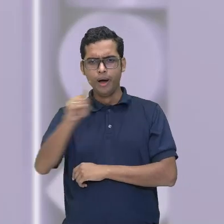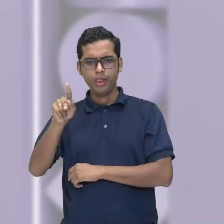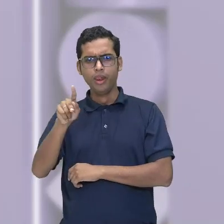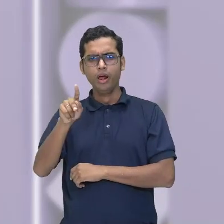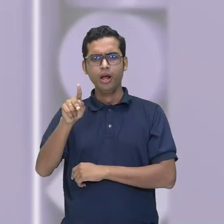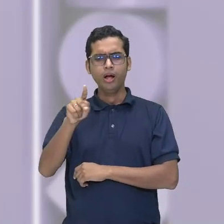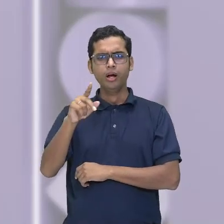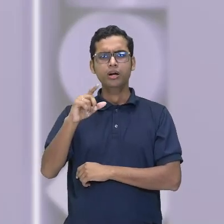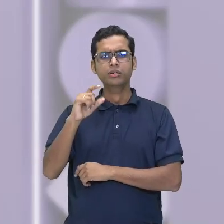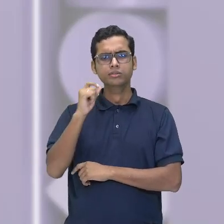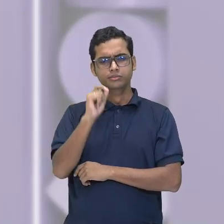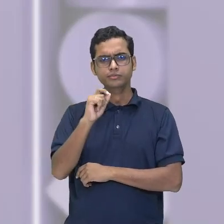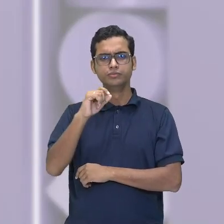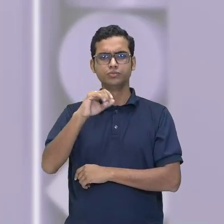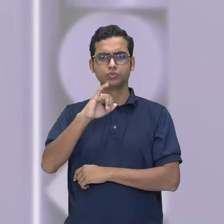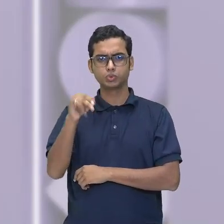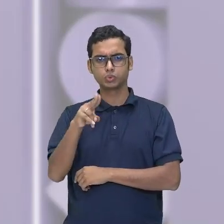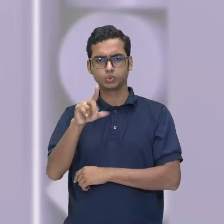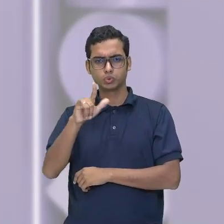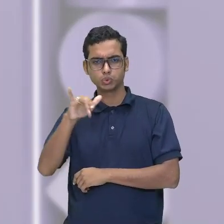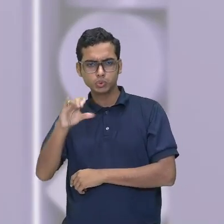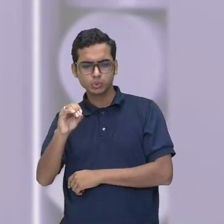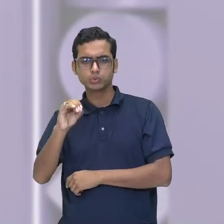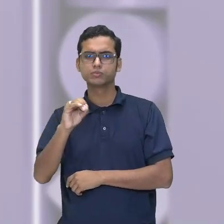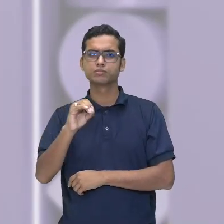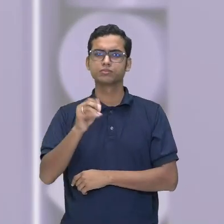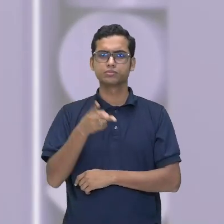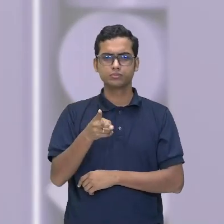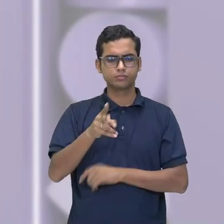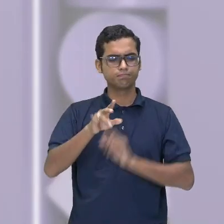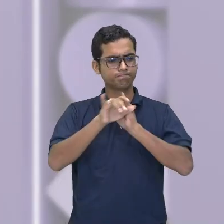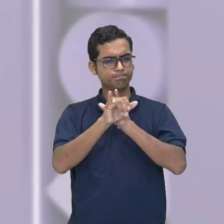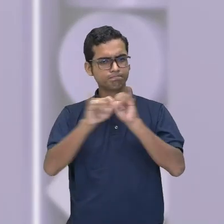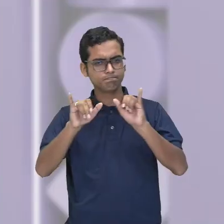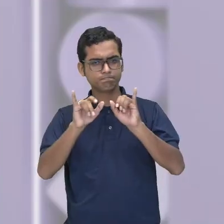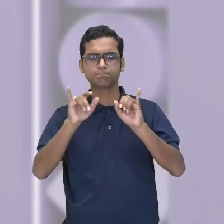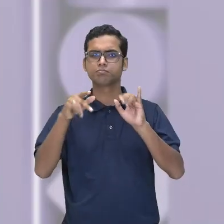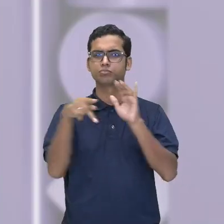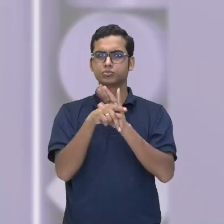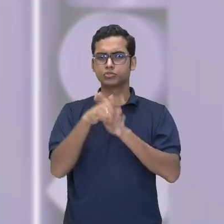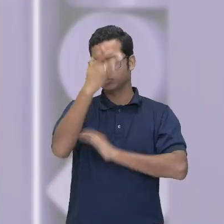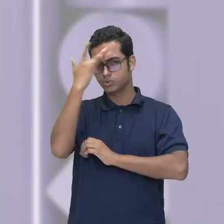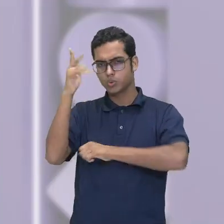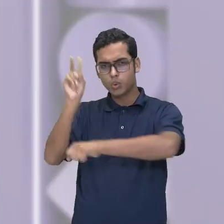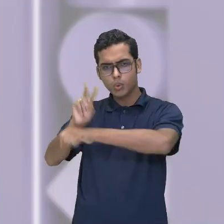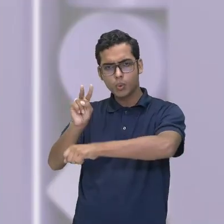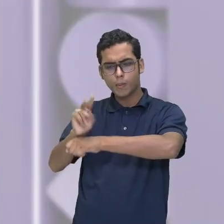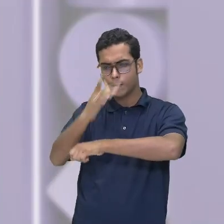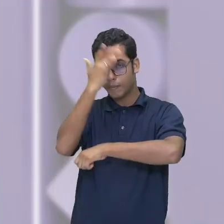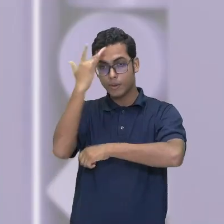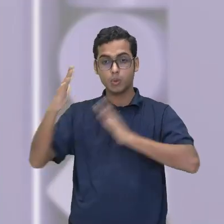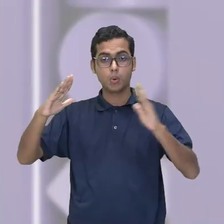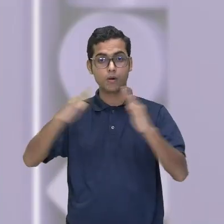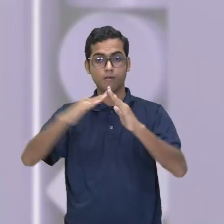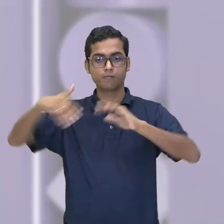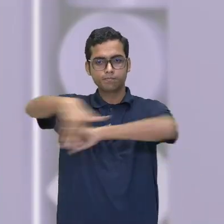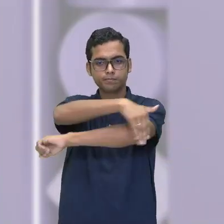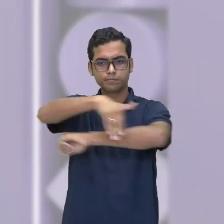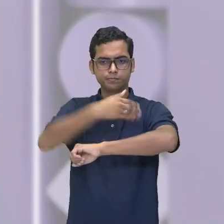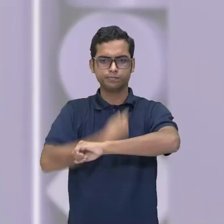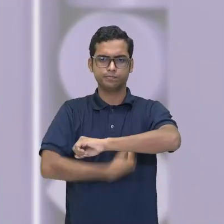muito bonito de justiça, de cuidado com os moradores de rua. Quero também fazer uma menção